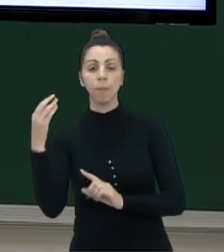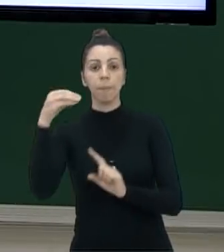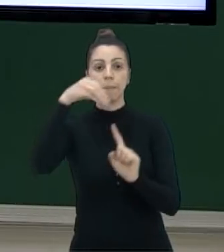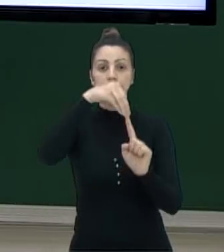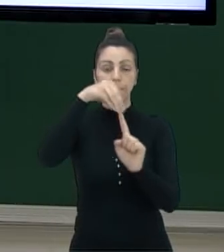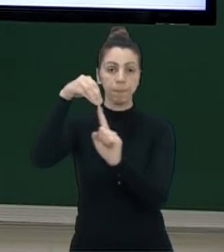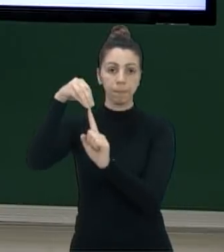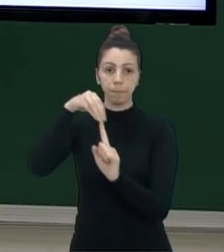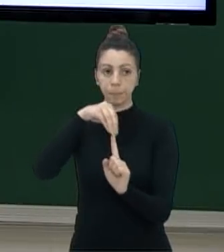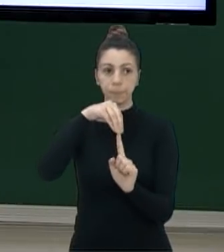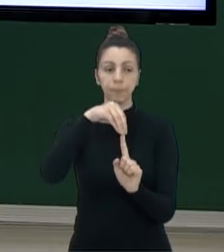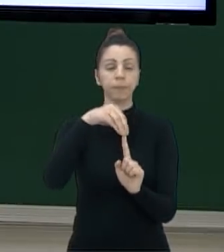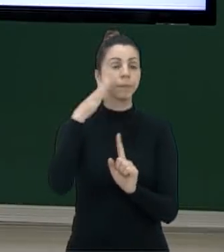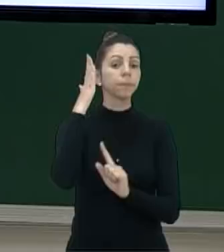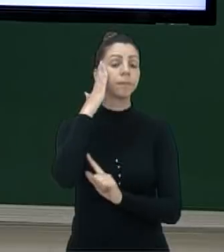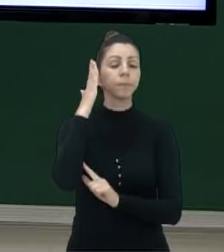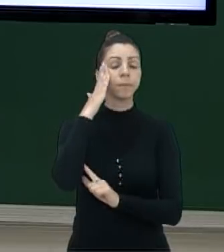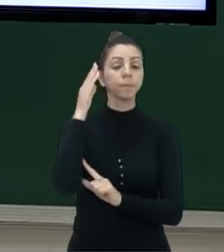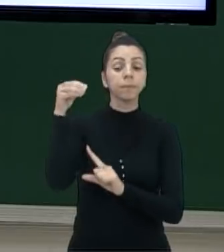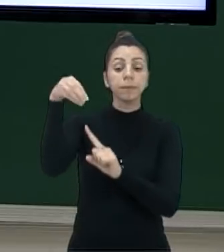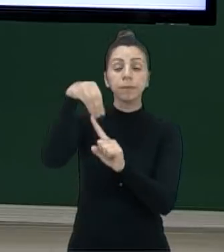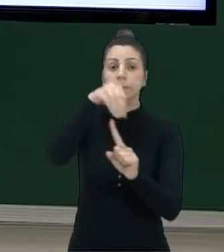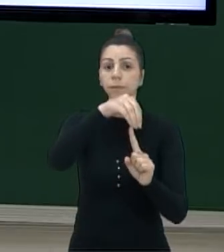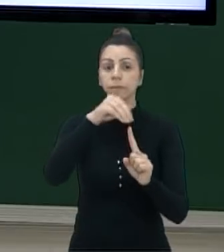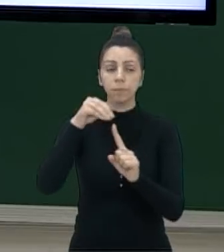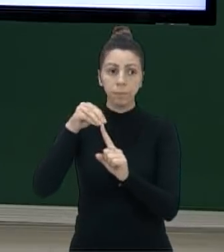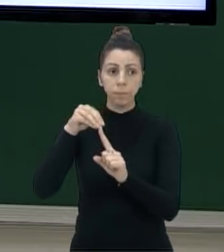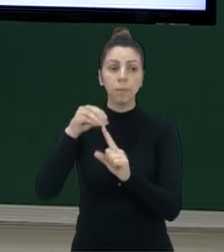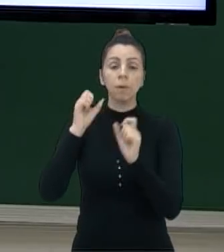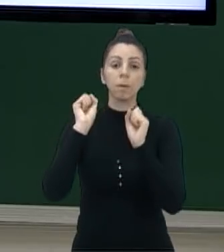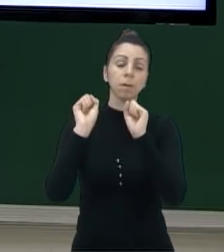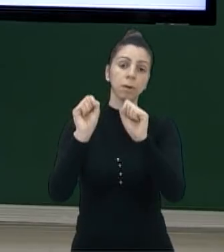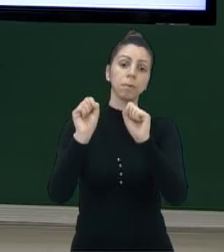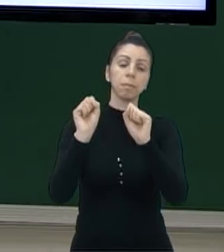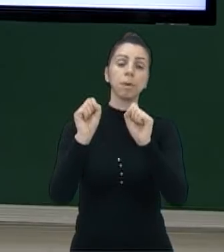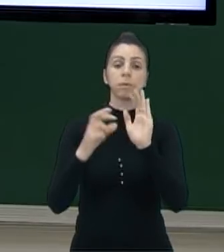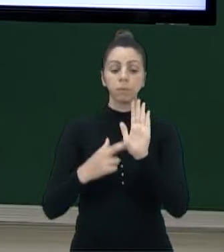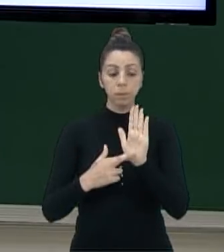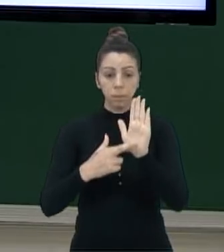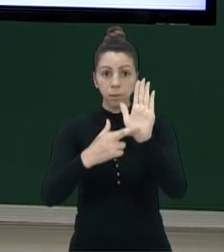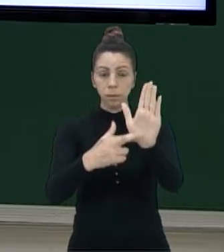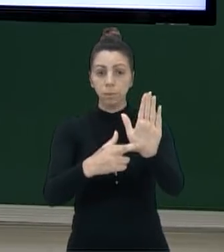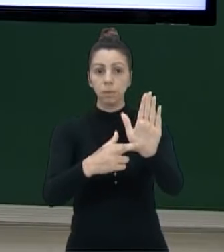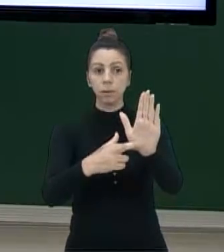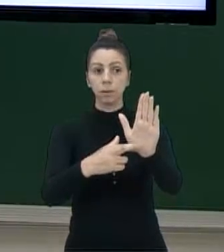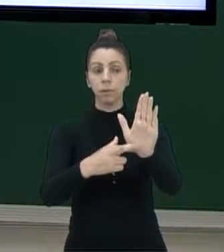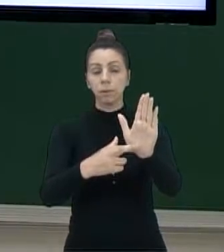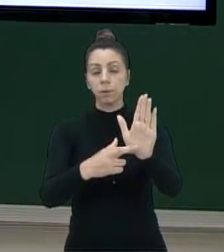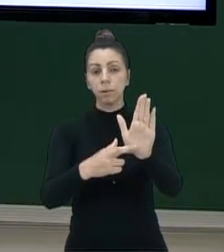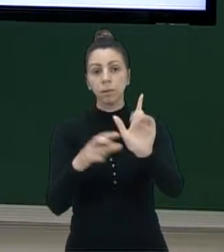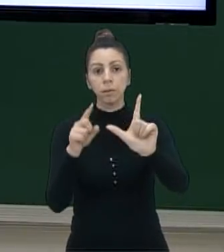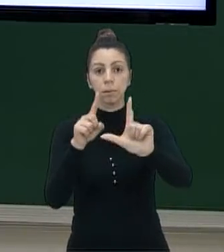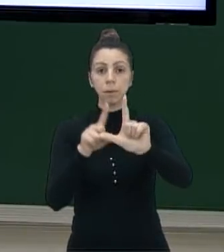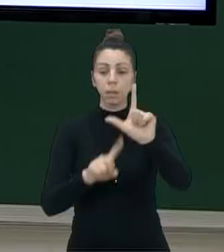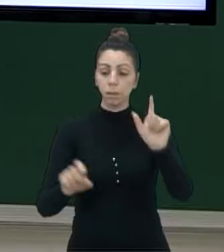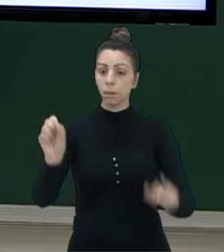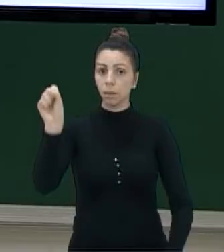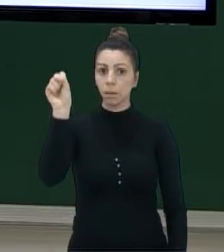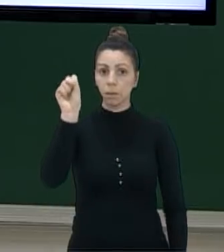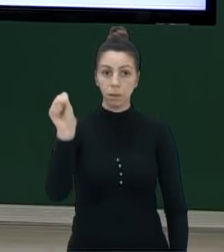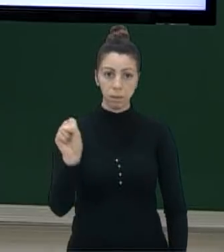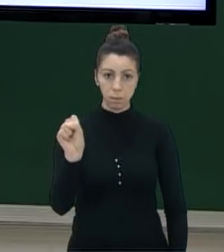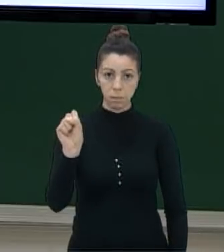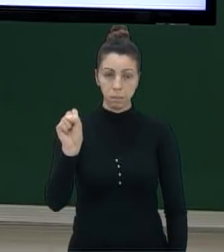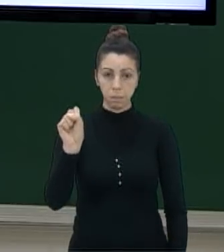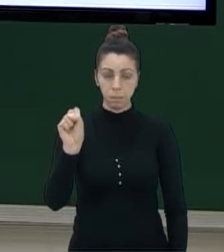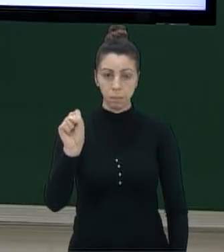coordenadas, e ele quer saber qual a coordenada que ele pode representar para a letra S, para o ponto